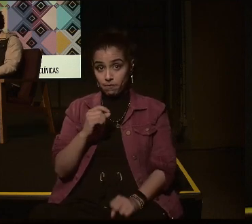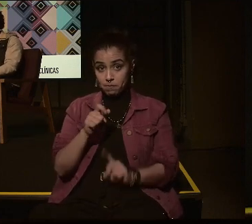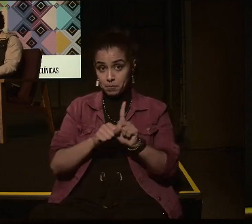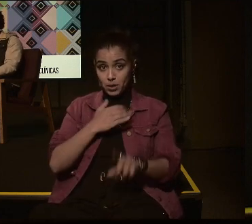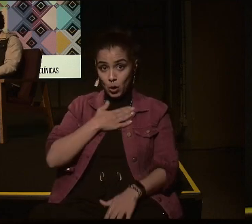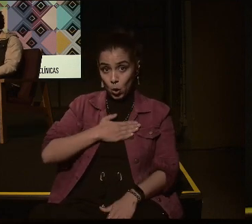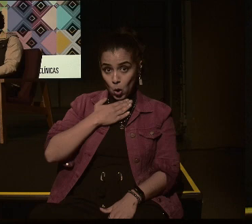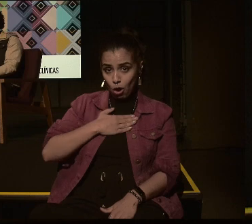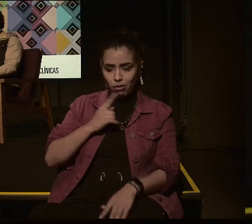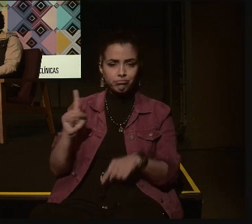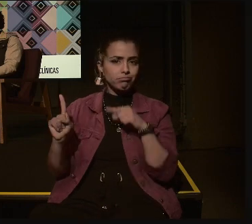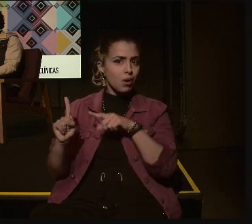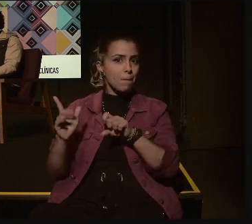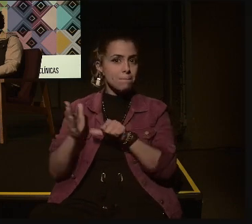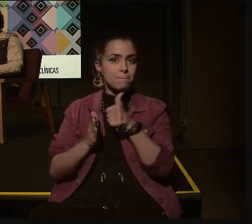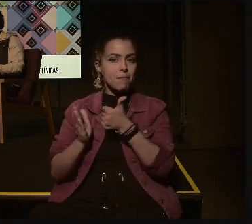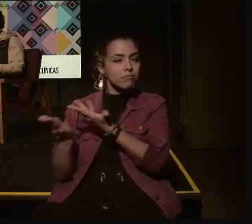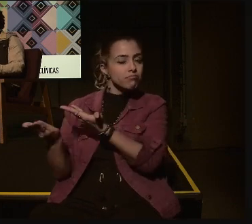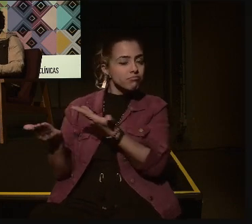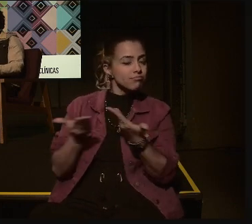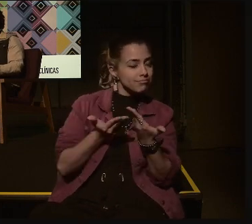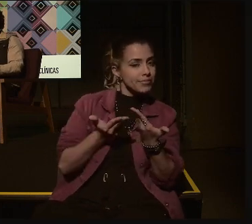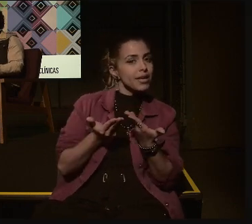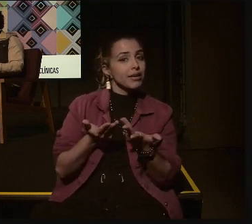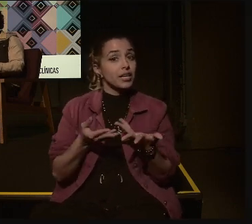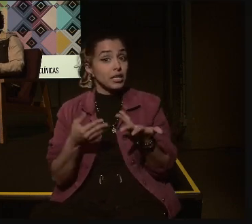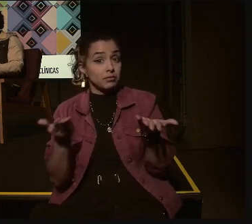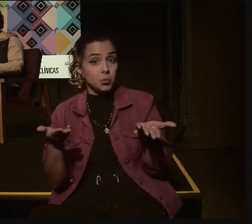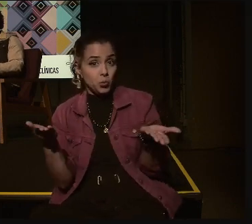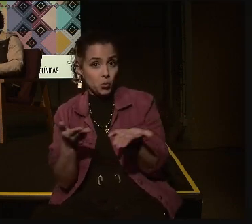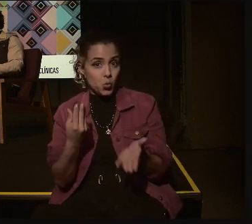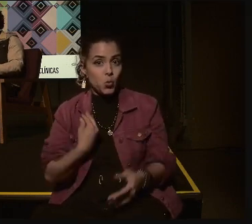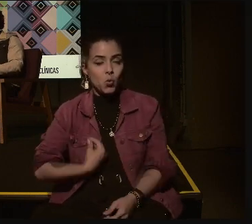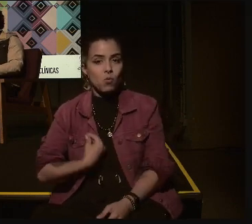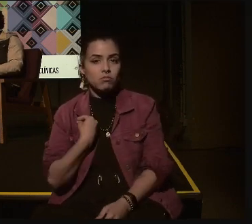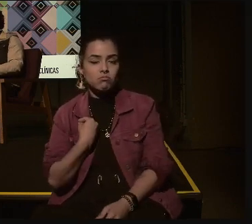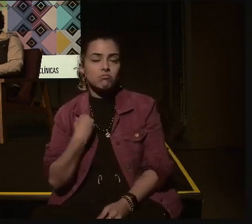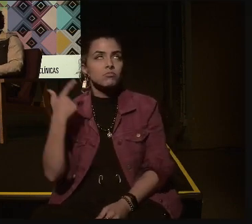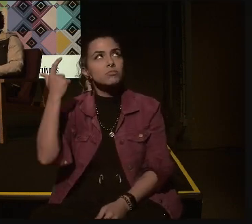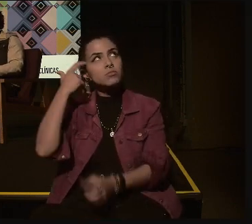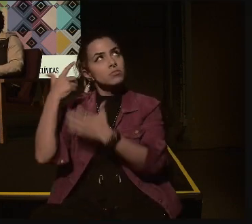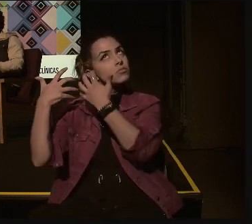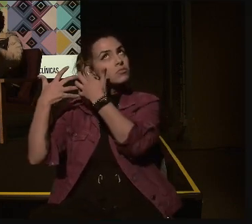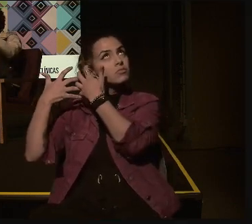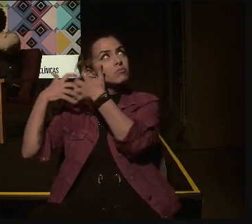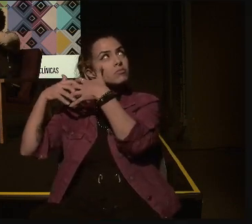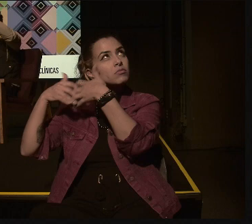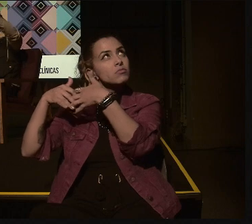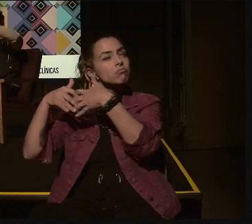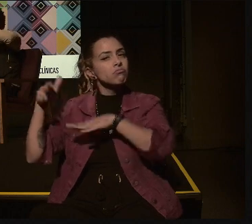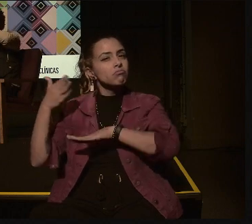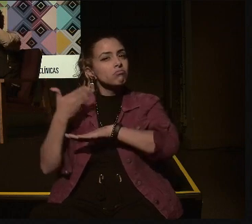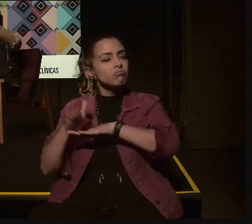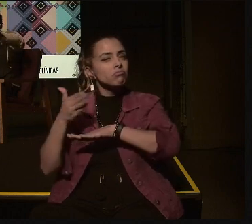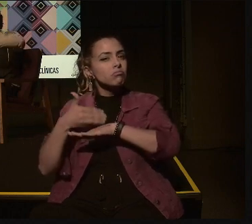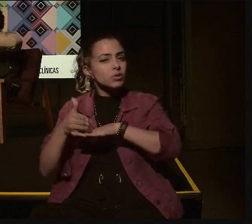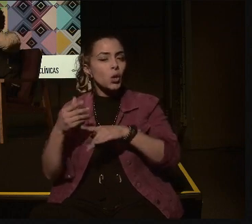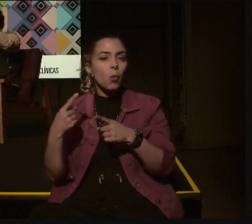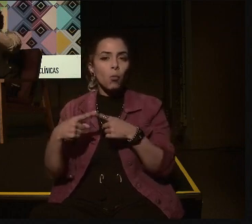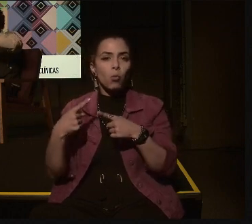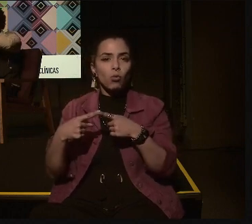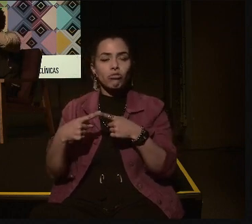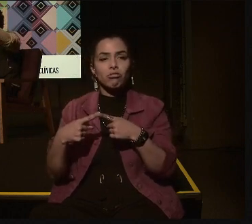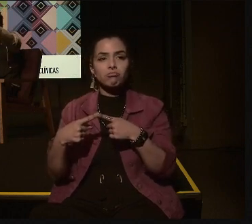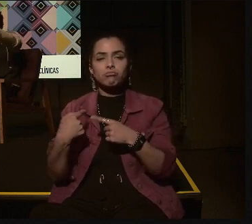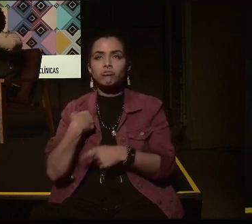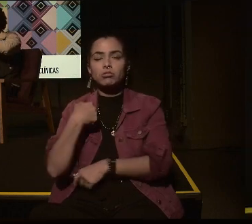E eu tô aqui nesse exercício aqui entre passantes, né?